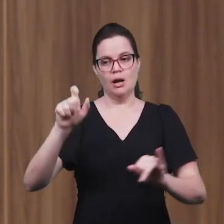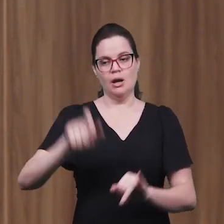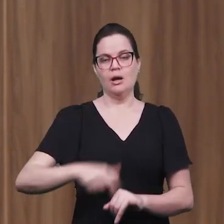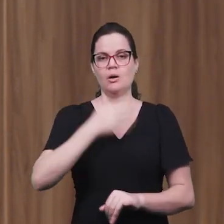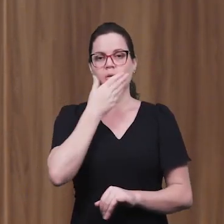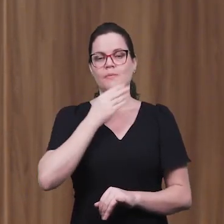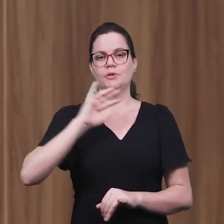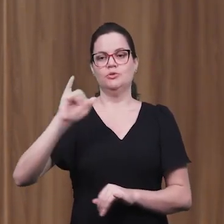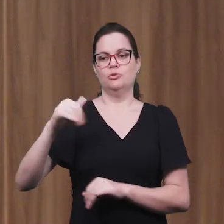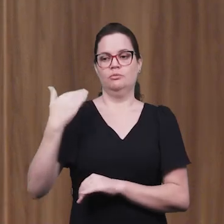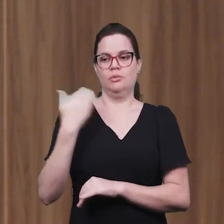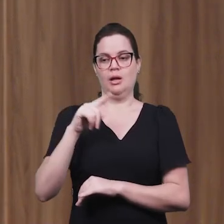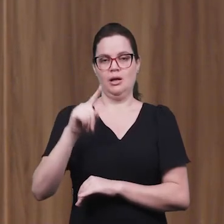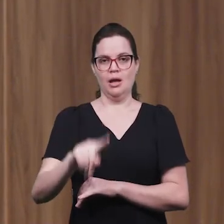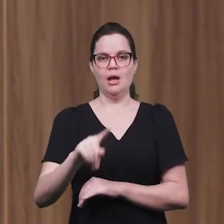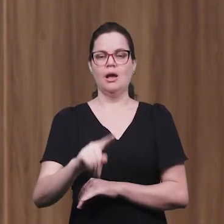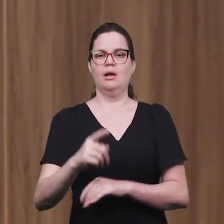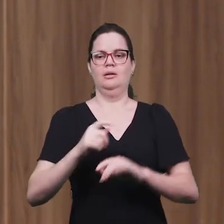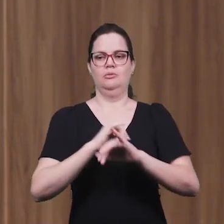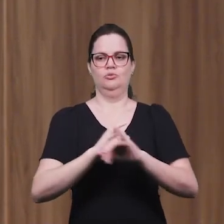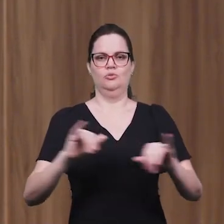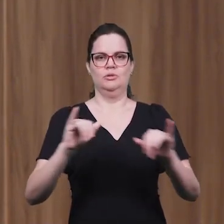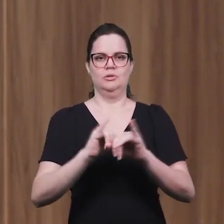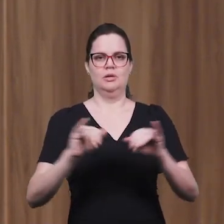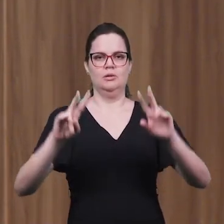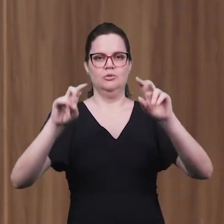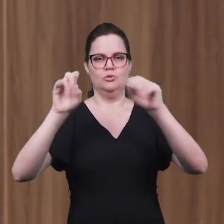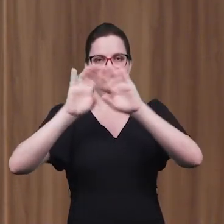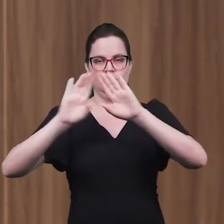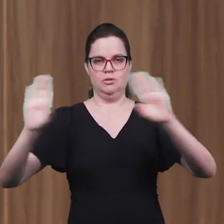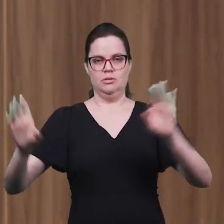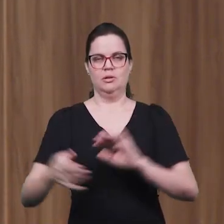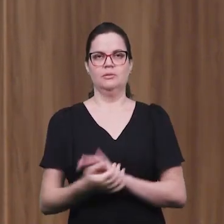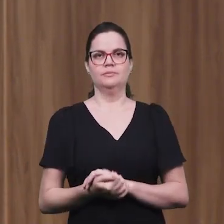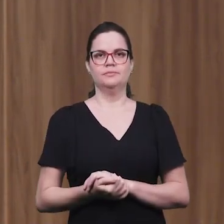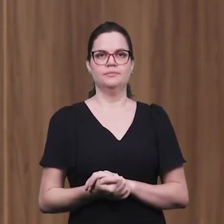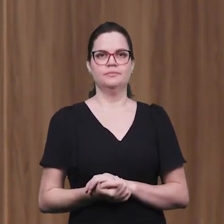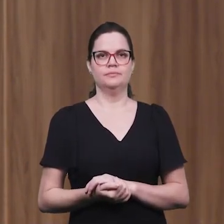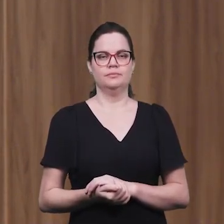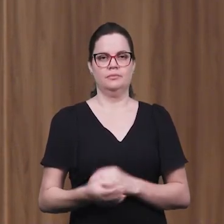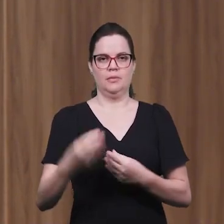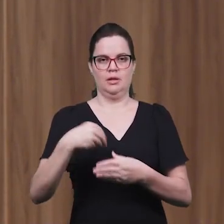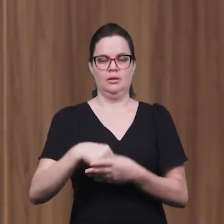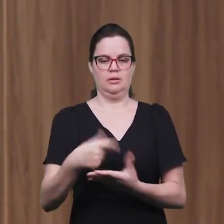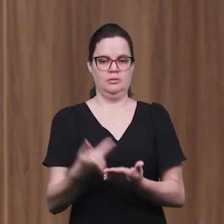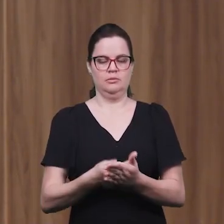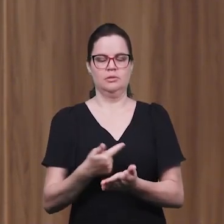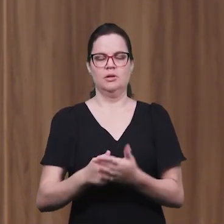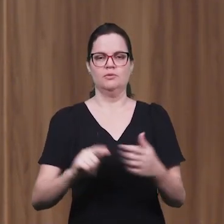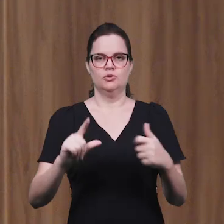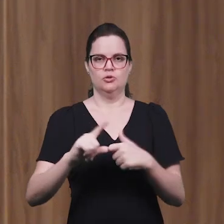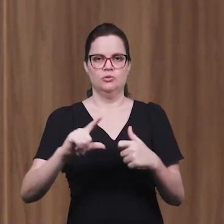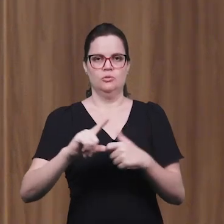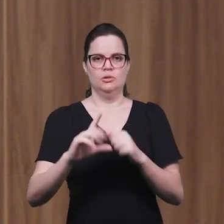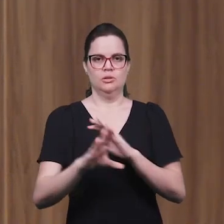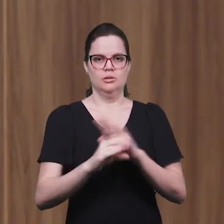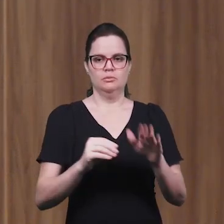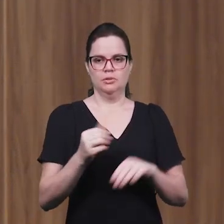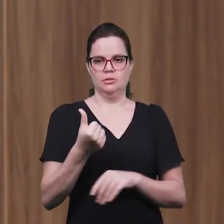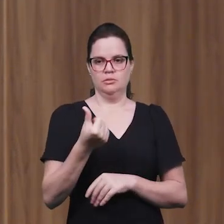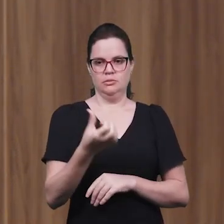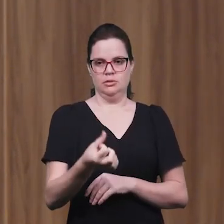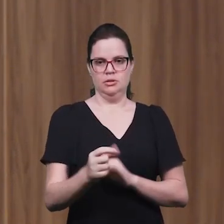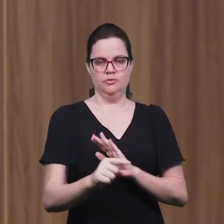emprega força para entrar nele. Está escrito no evangelista Lucas 16,